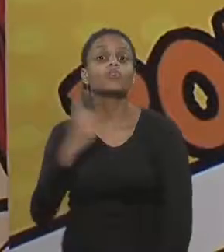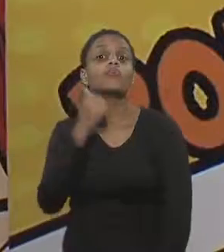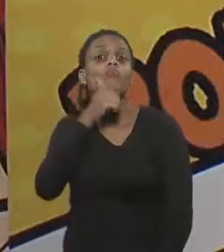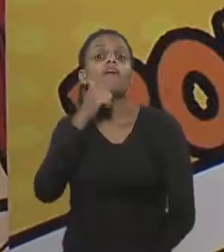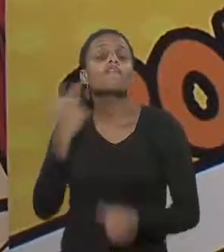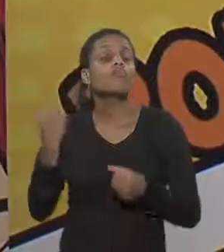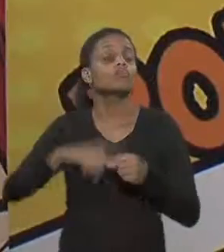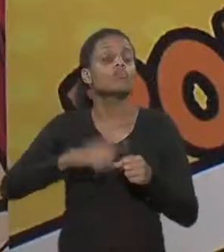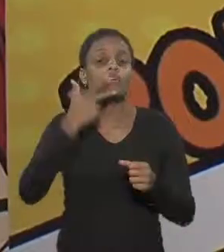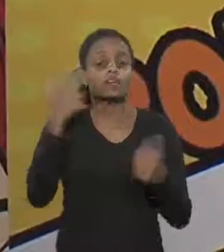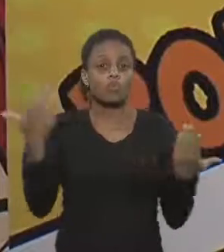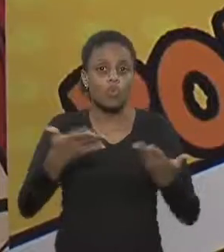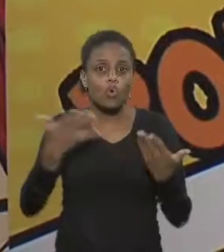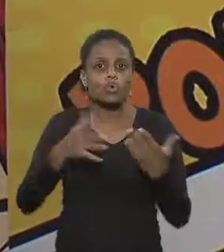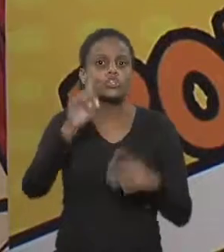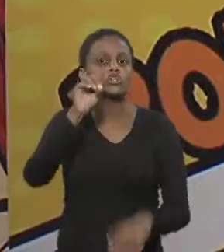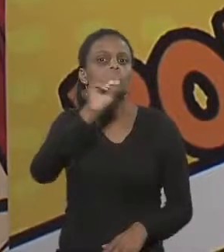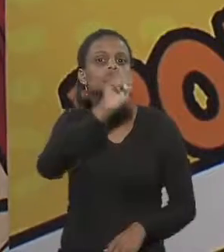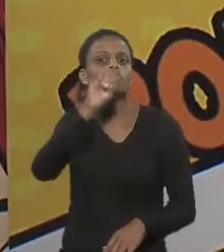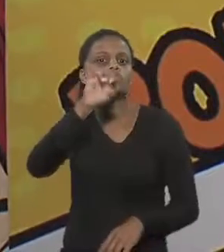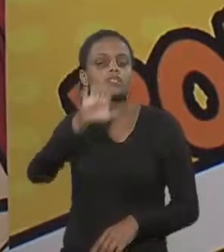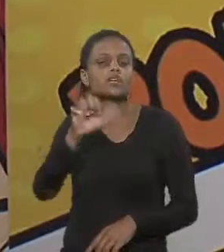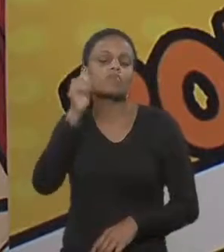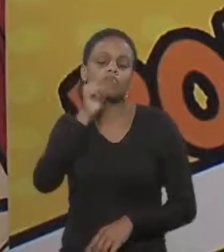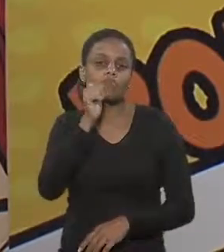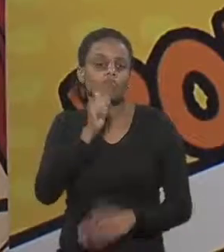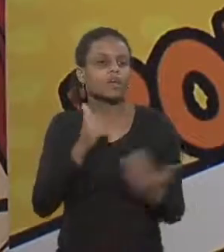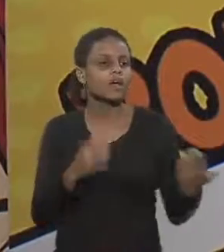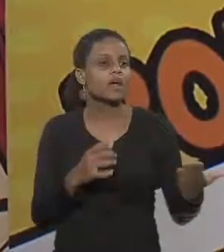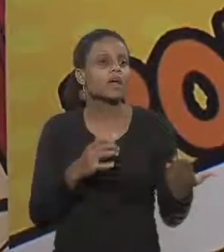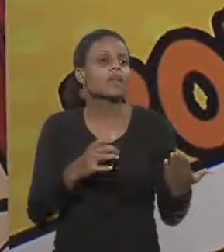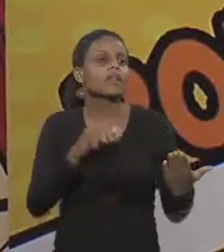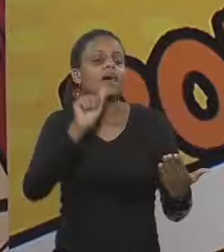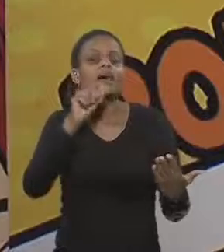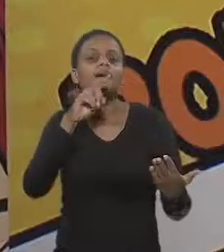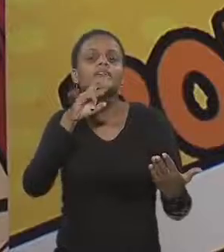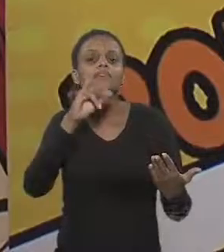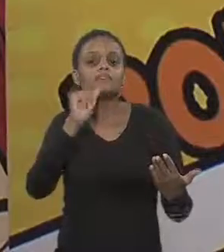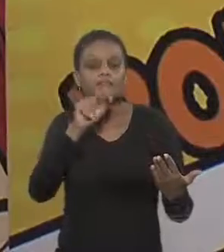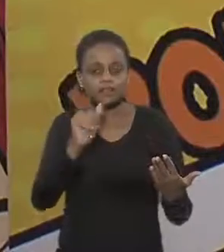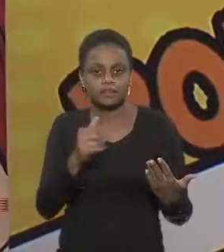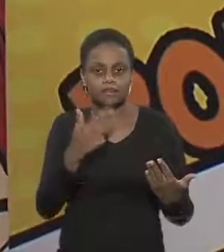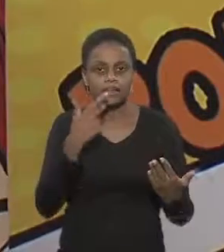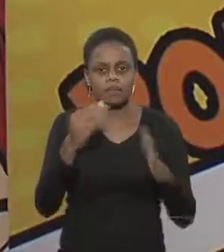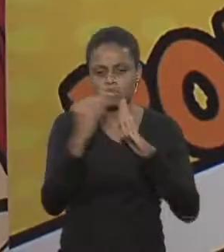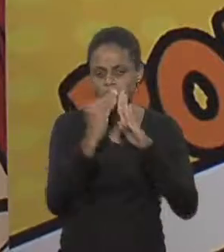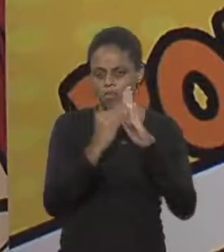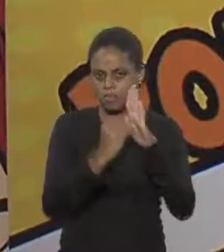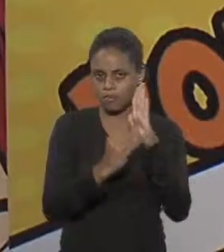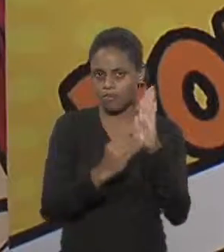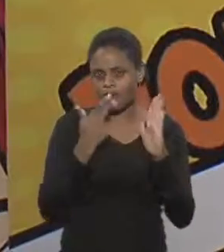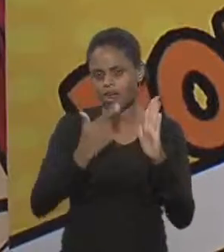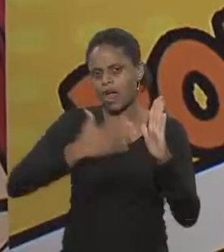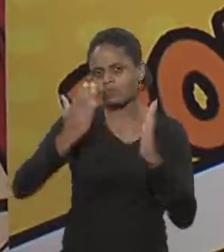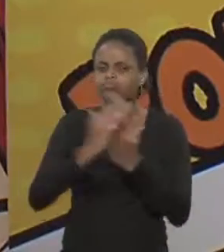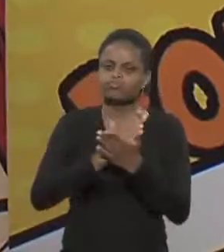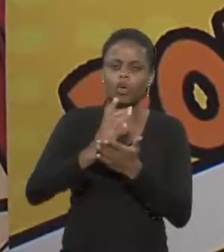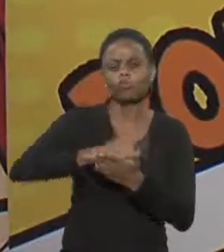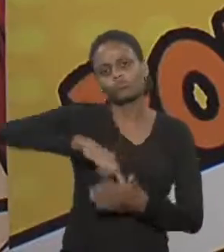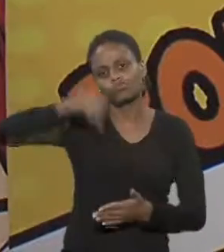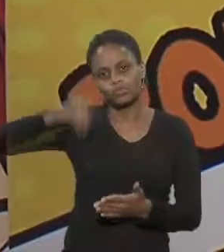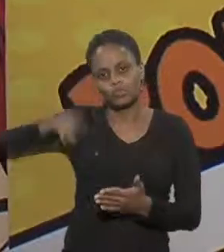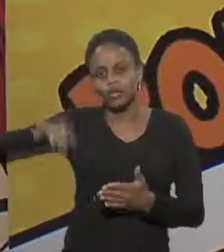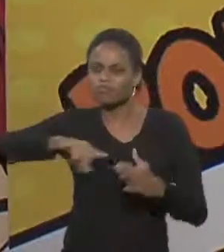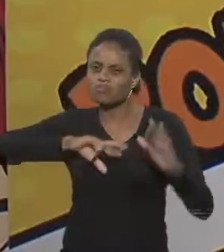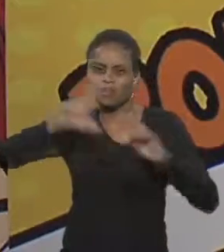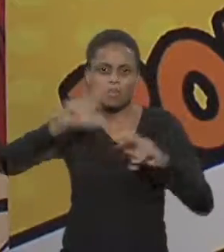O Toda Mulher está de volta falando hoje sobre o dossiê Mulher. Doutora Adriana, o dossiê Mulher, ele traz alguns